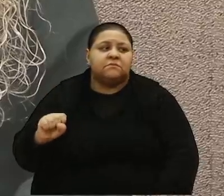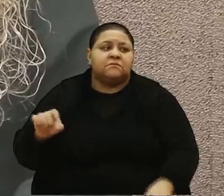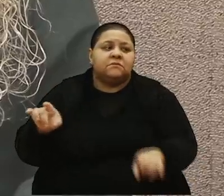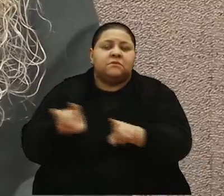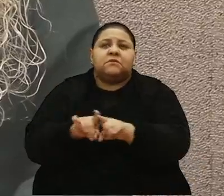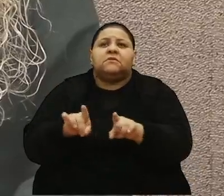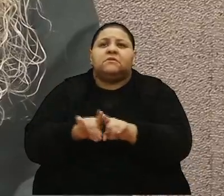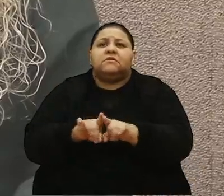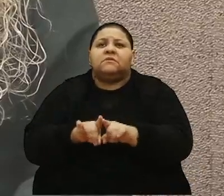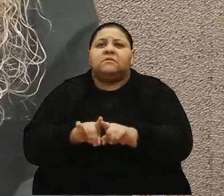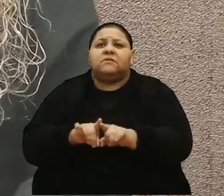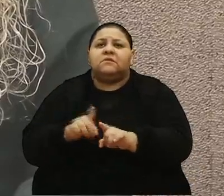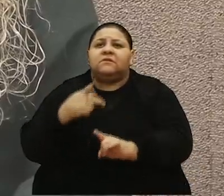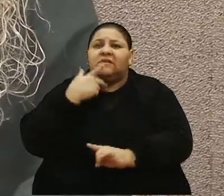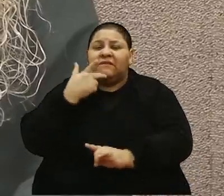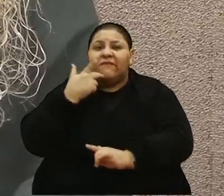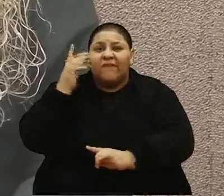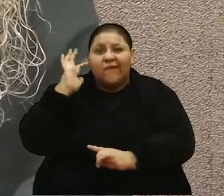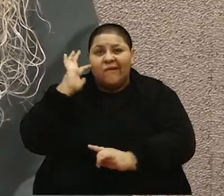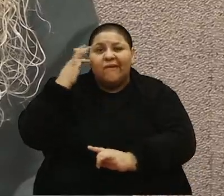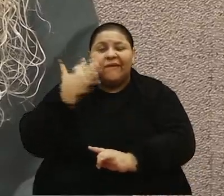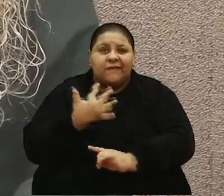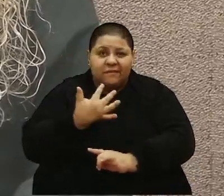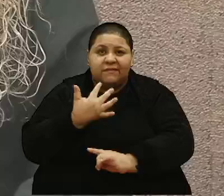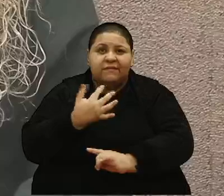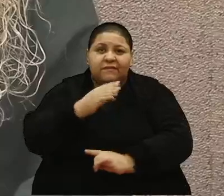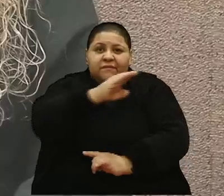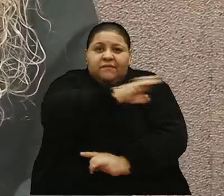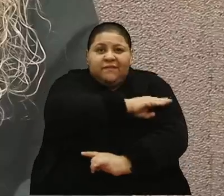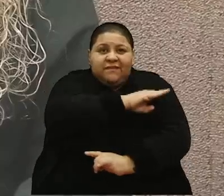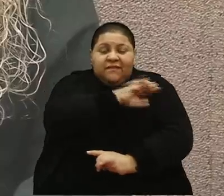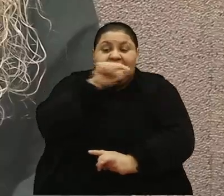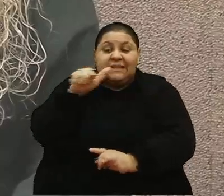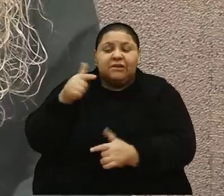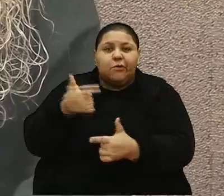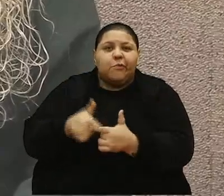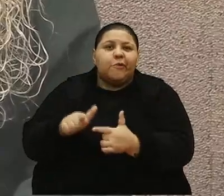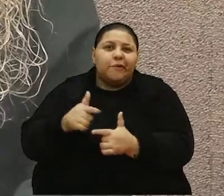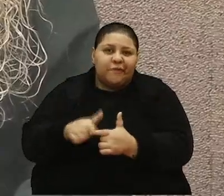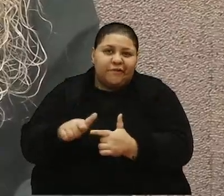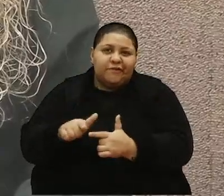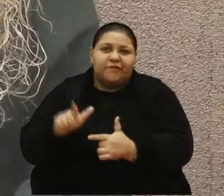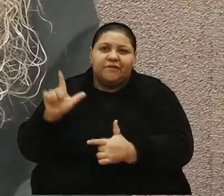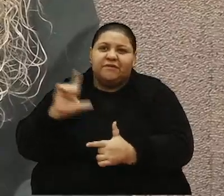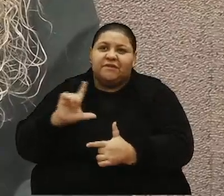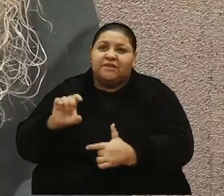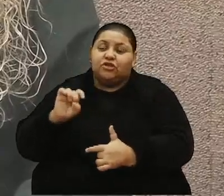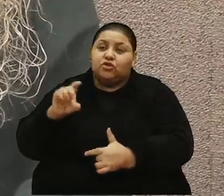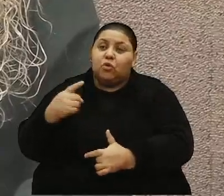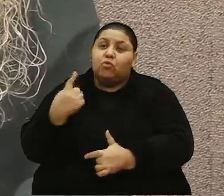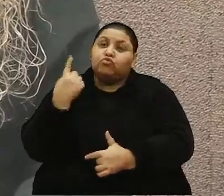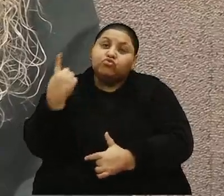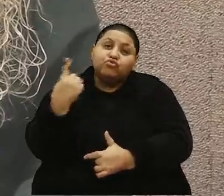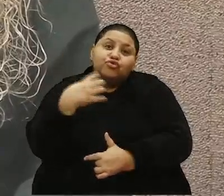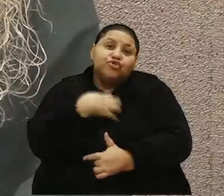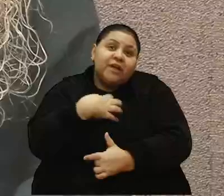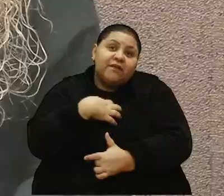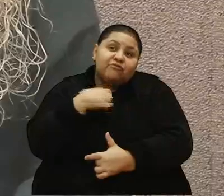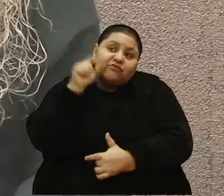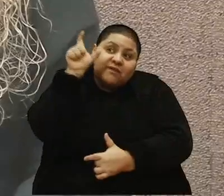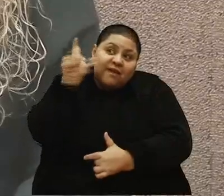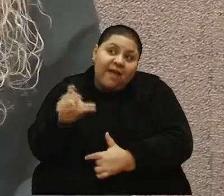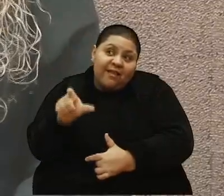seguinte, que para resolver, vereador Ramon, esse problema, existe só uma maneira, segundo o pensamento dela,